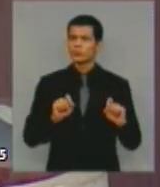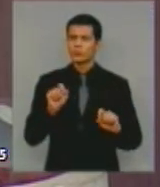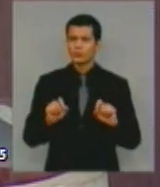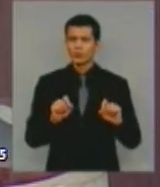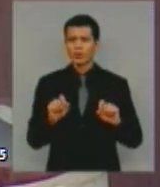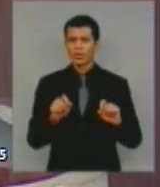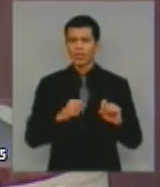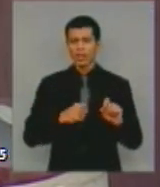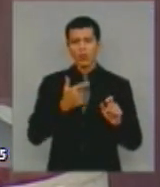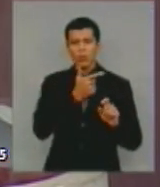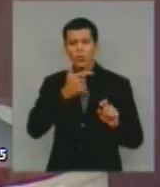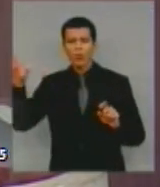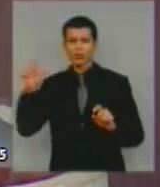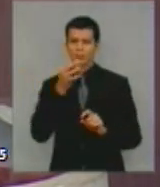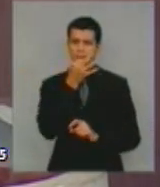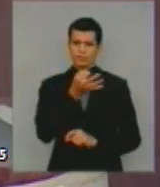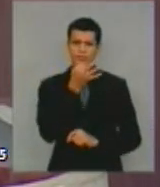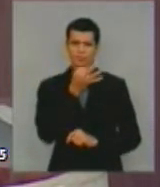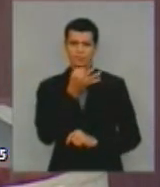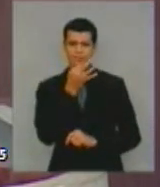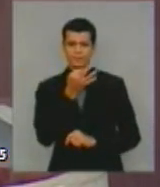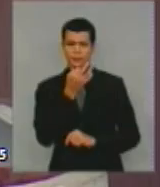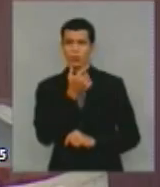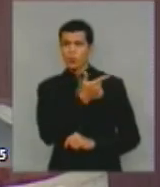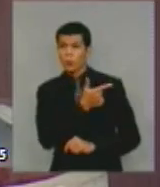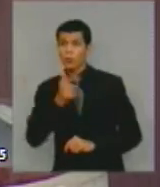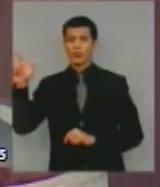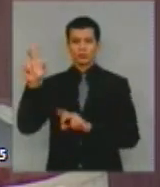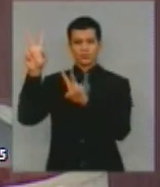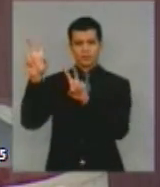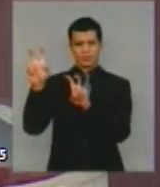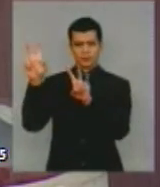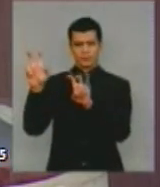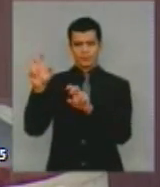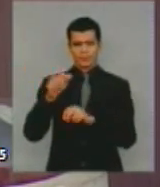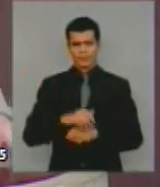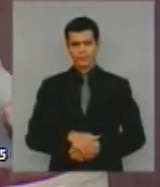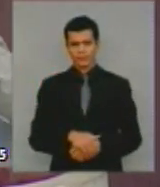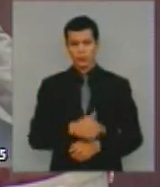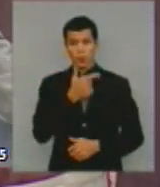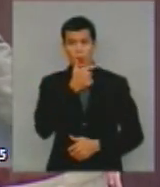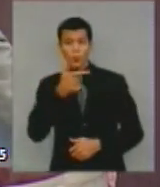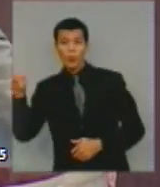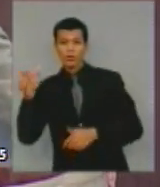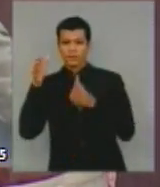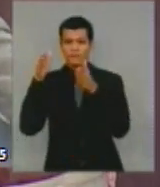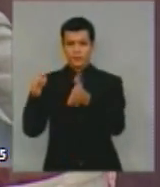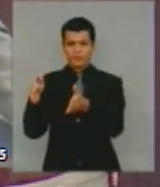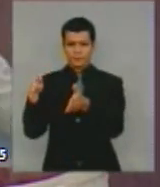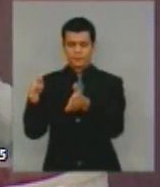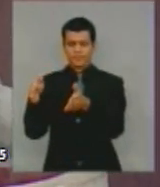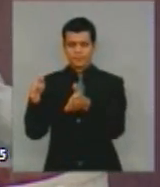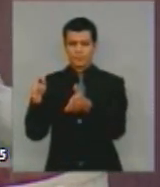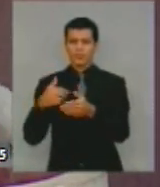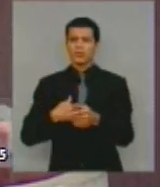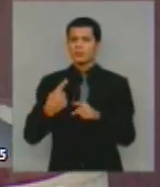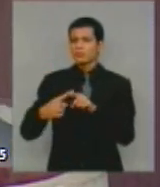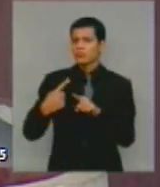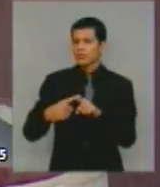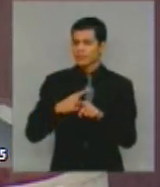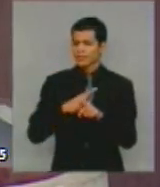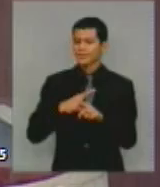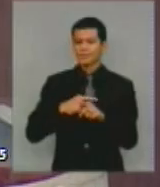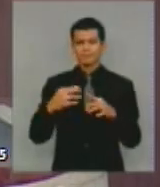vista, de uma outra concepção. Por quê? Os cearenses e as cearenses que nos assistem